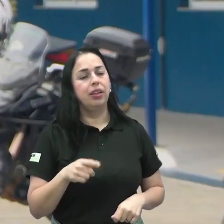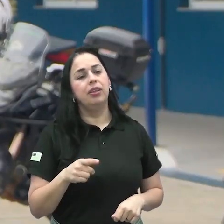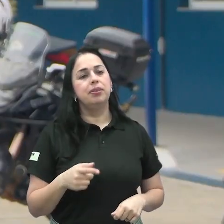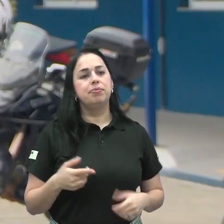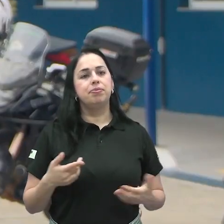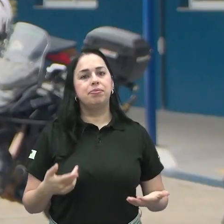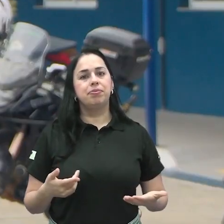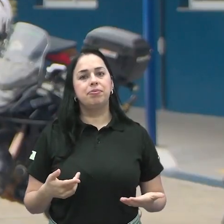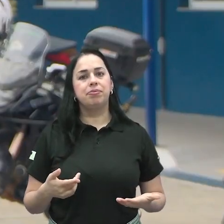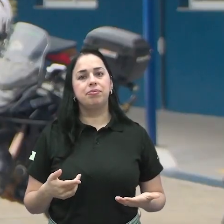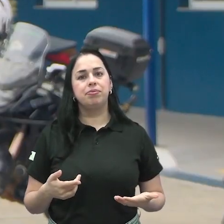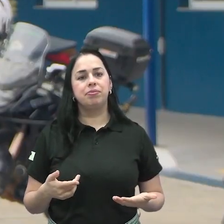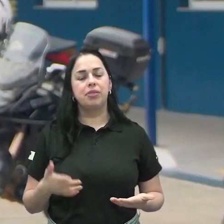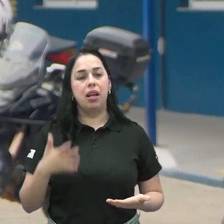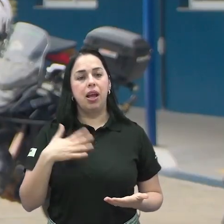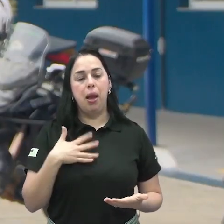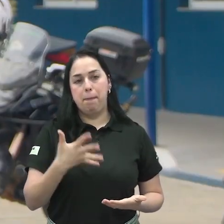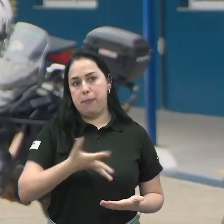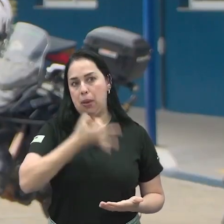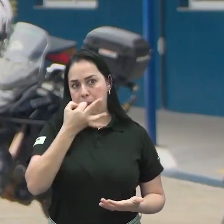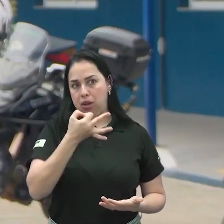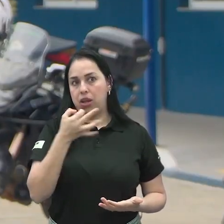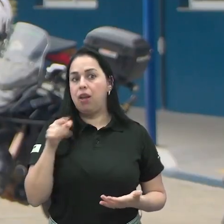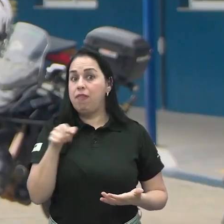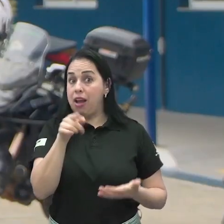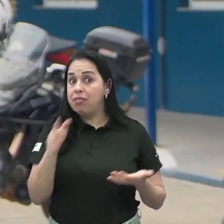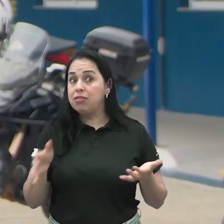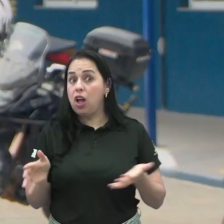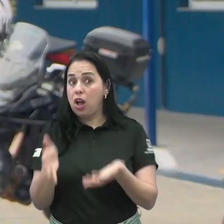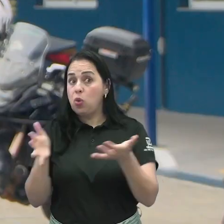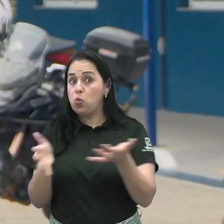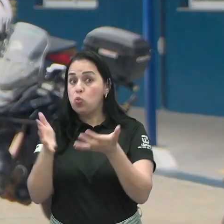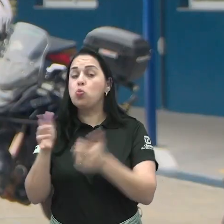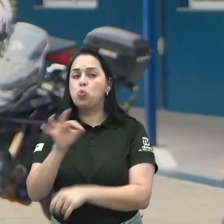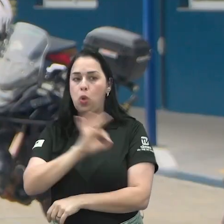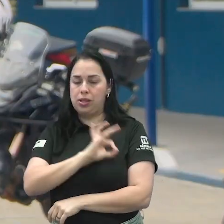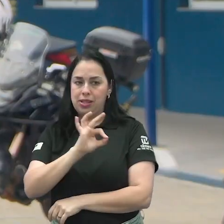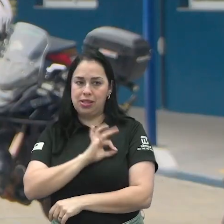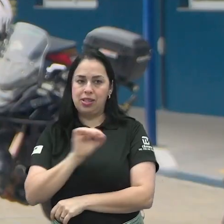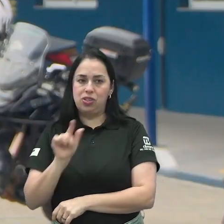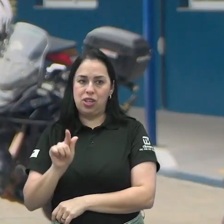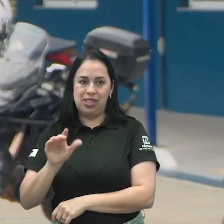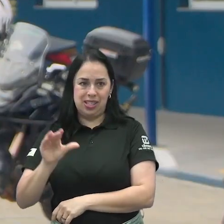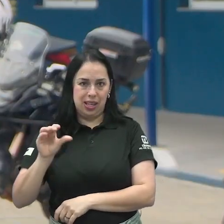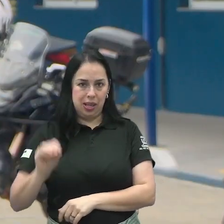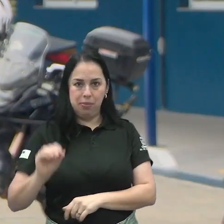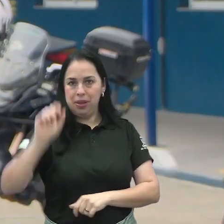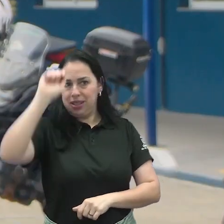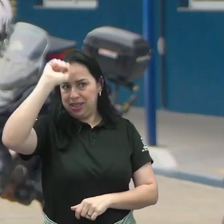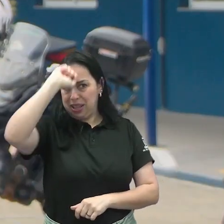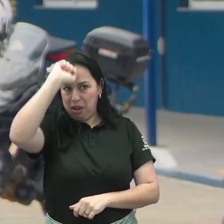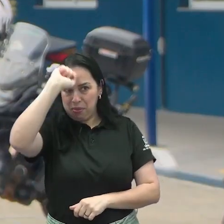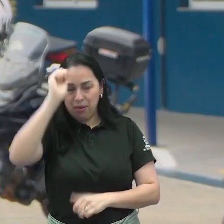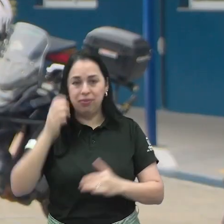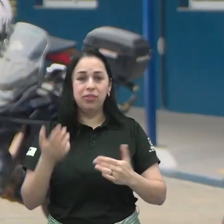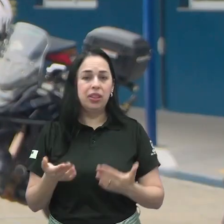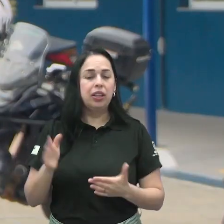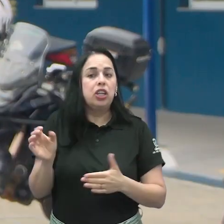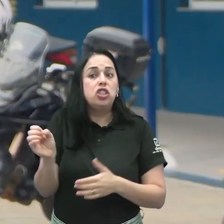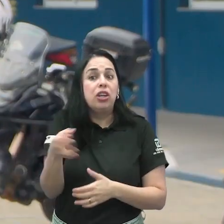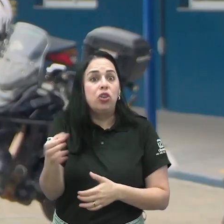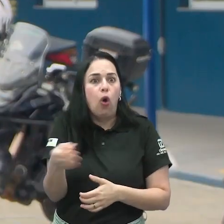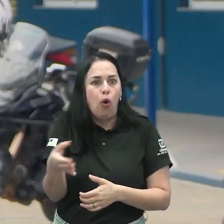isso possa vir a incentivar os novos guardas, né? Não somente os novos guardas recém-formados, né?